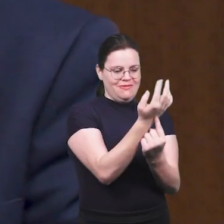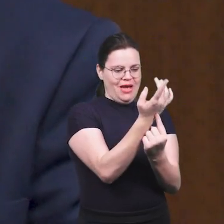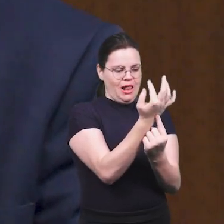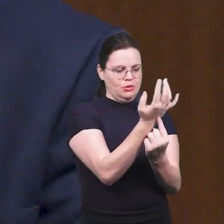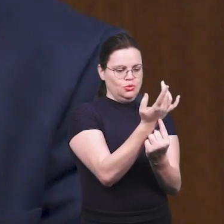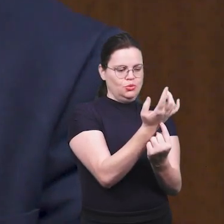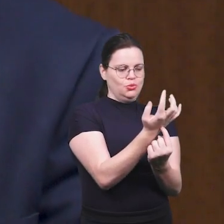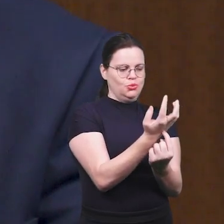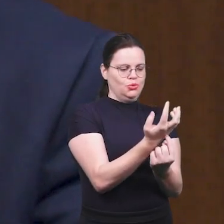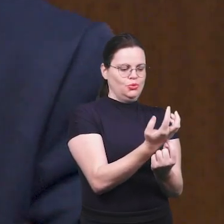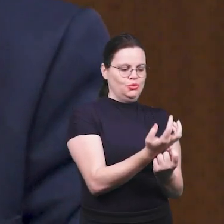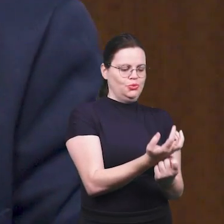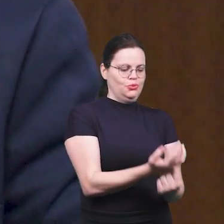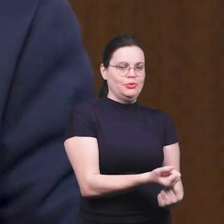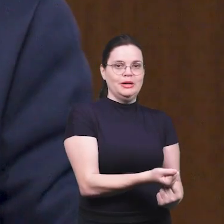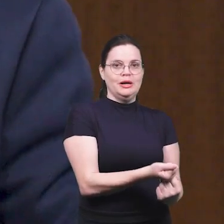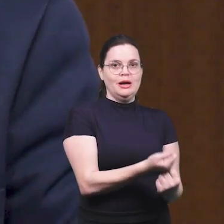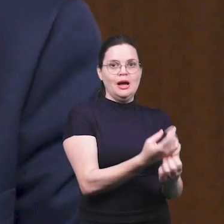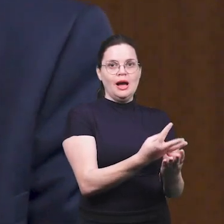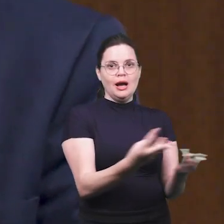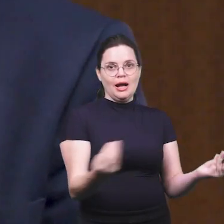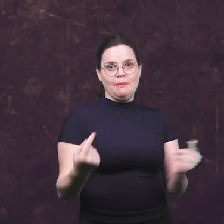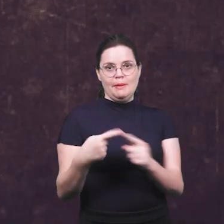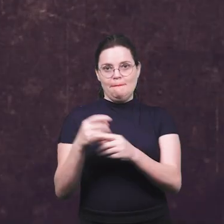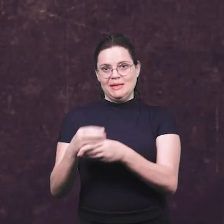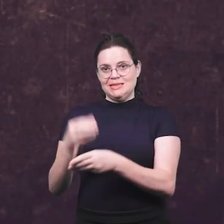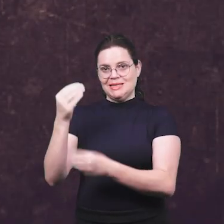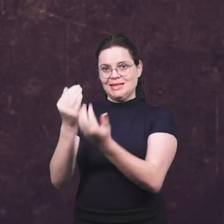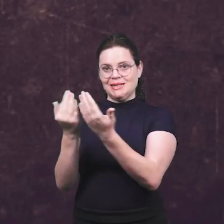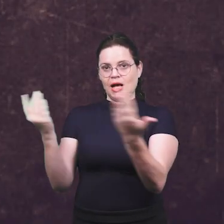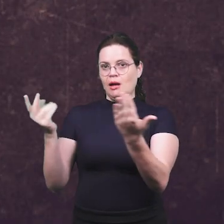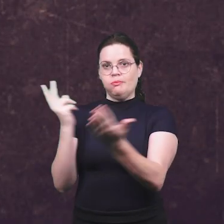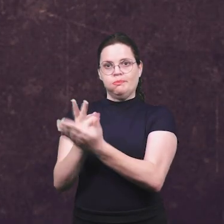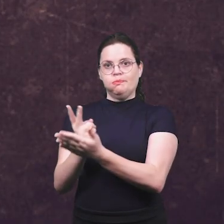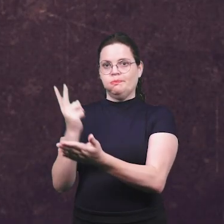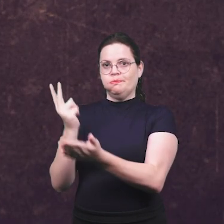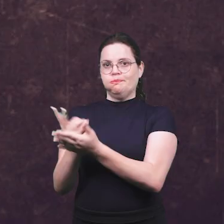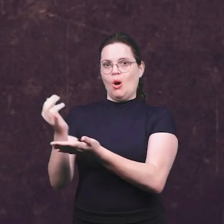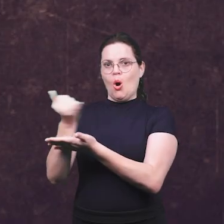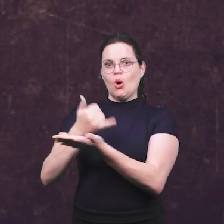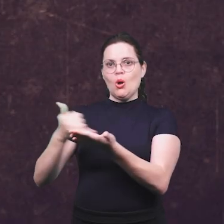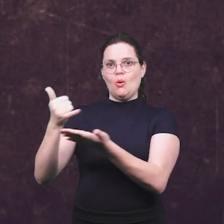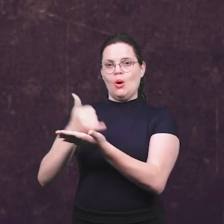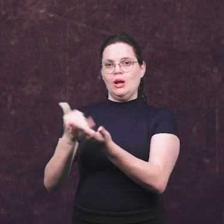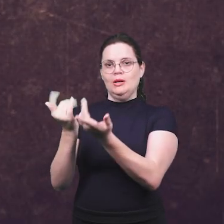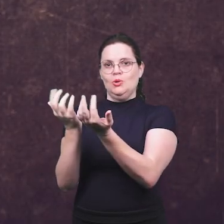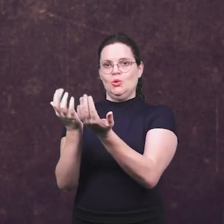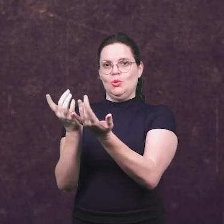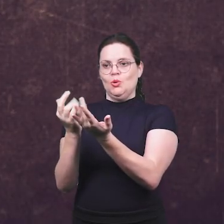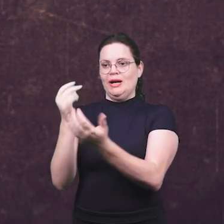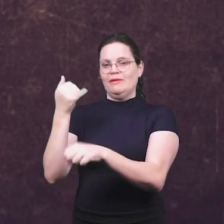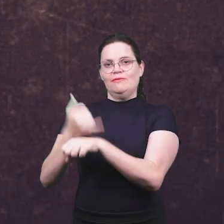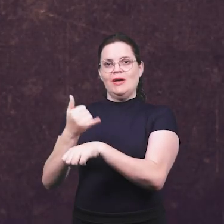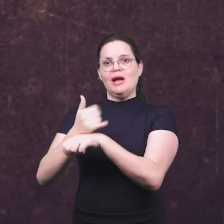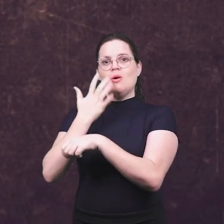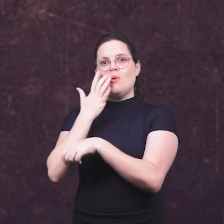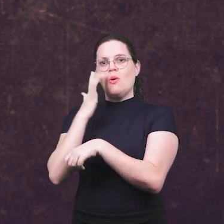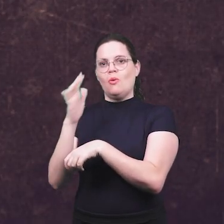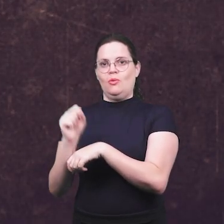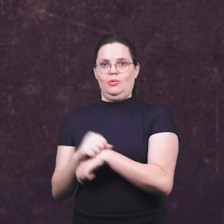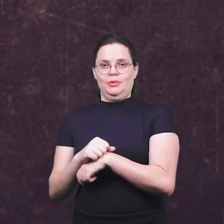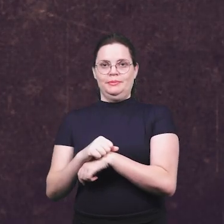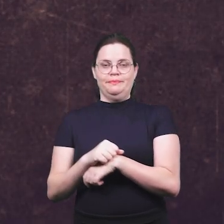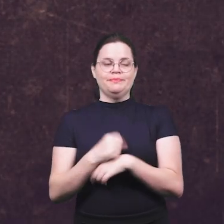Mas então passou o uso de velas. Já no século VI, o uso da roupa sacerdotal. Então não